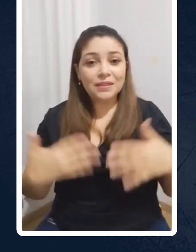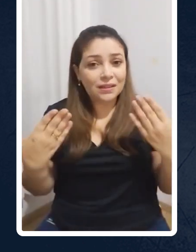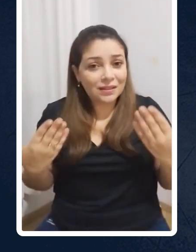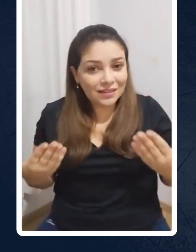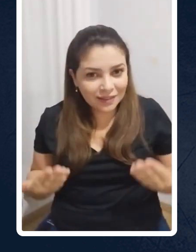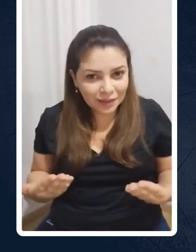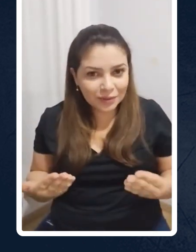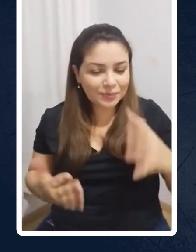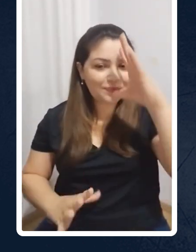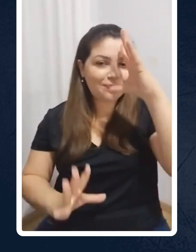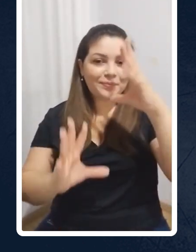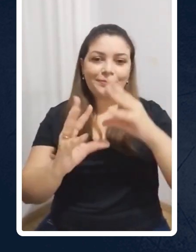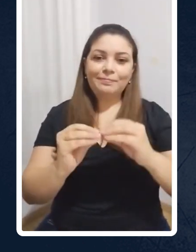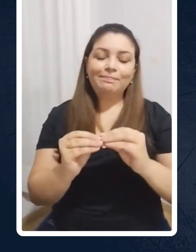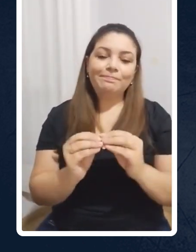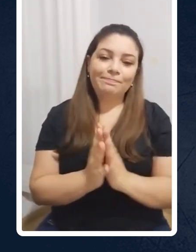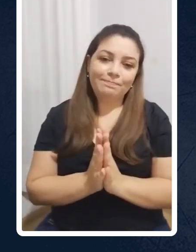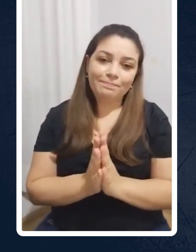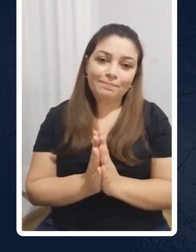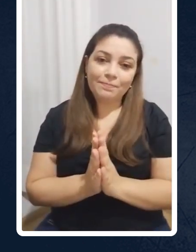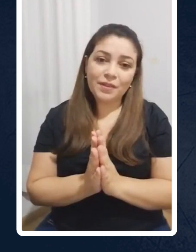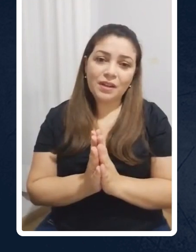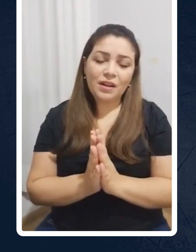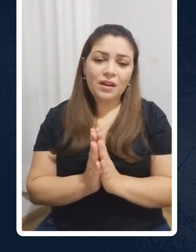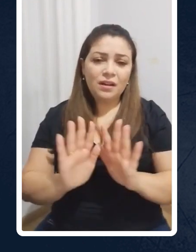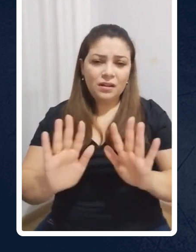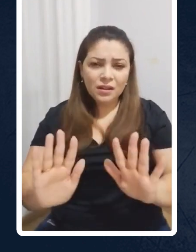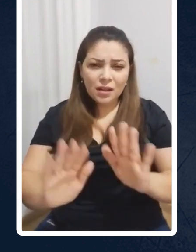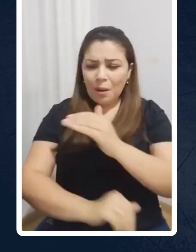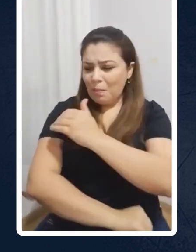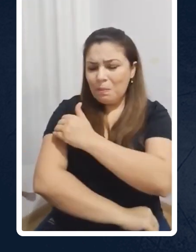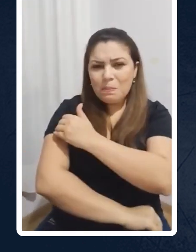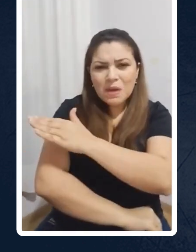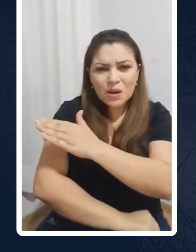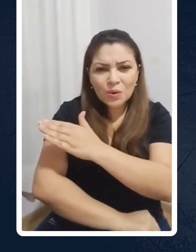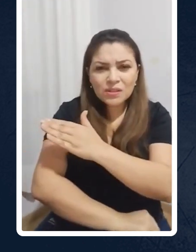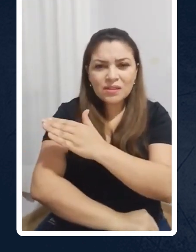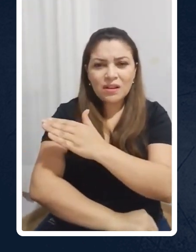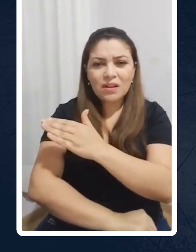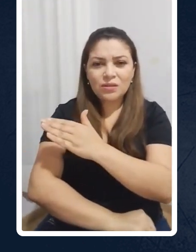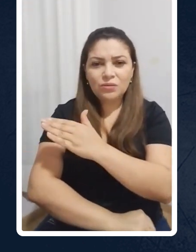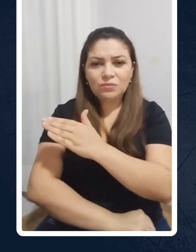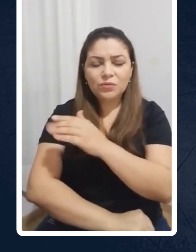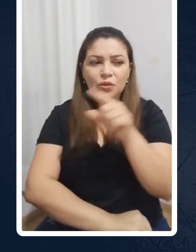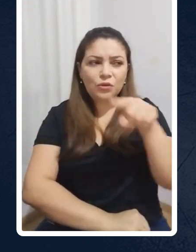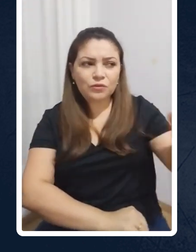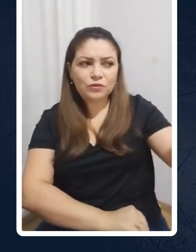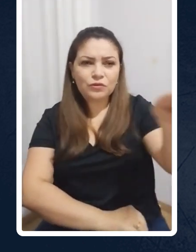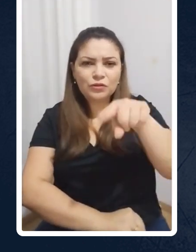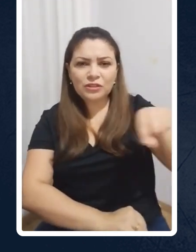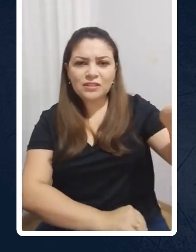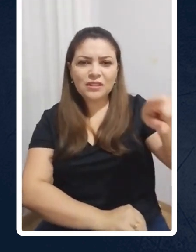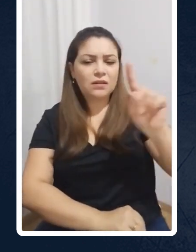não sejam assumidos por preconceitos dos outros, não sejam assumidos por nós, como